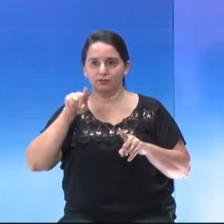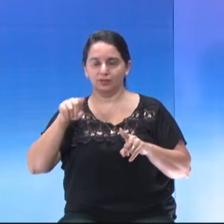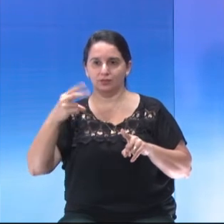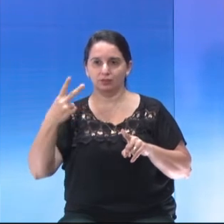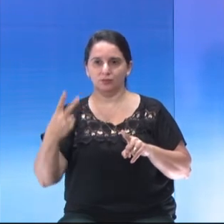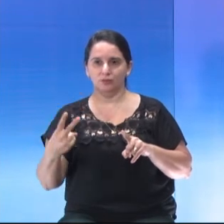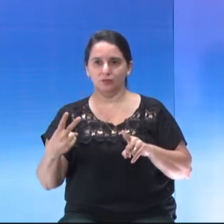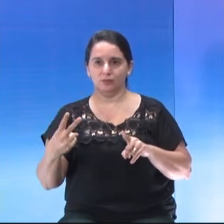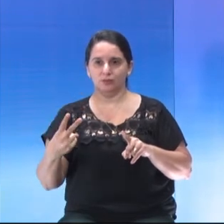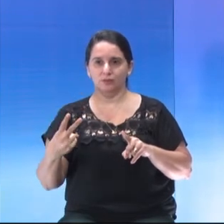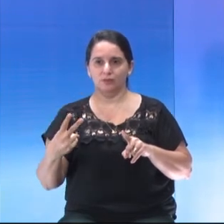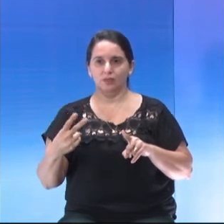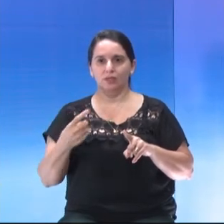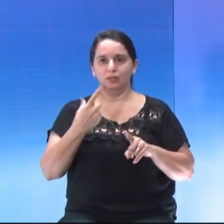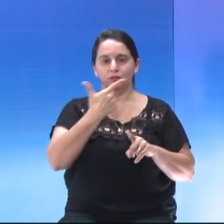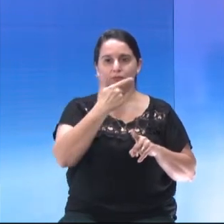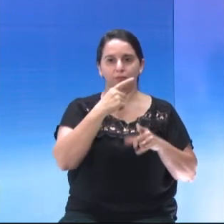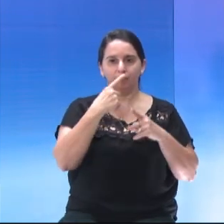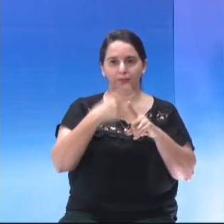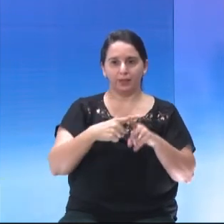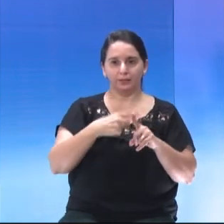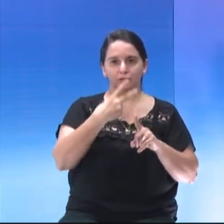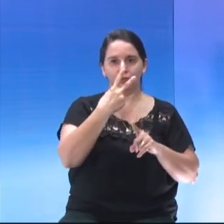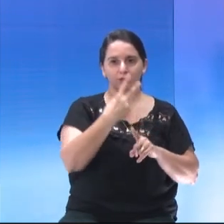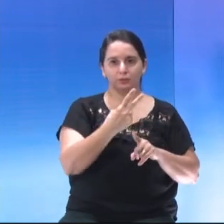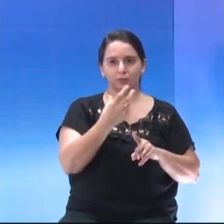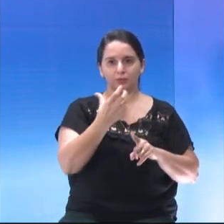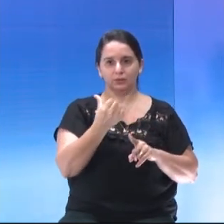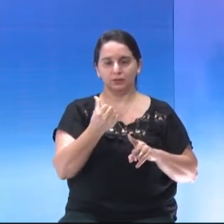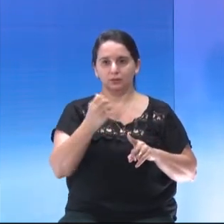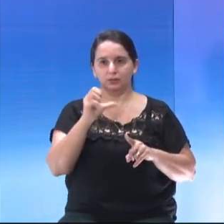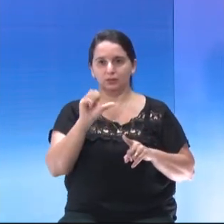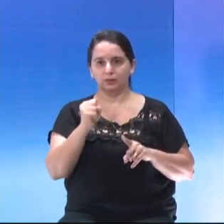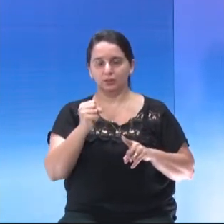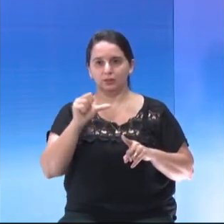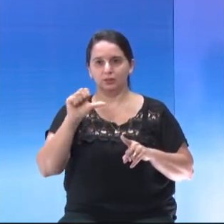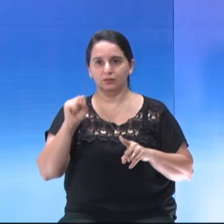1.344 vezes 2 resulta em mais